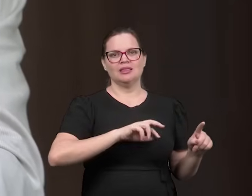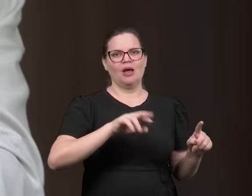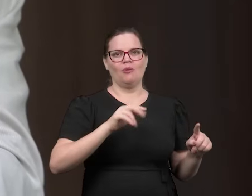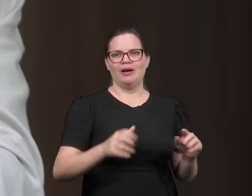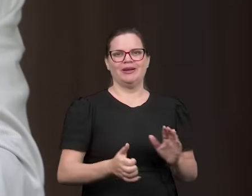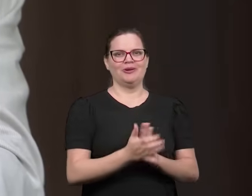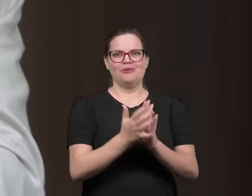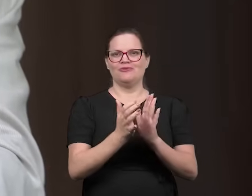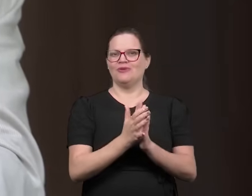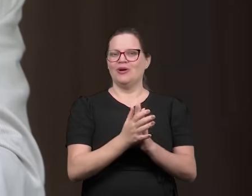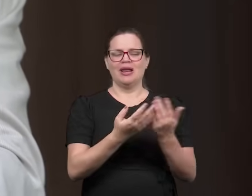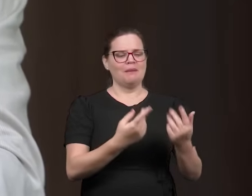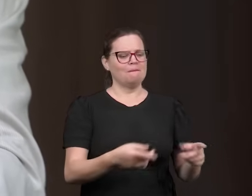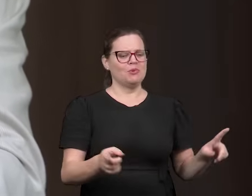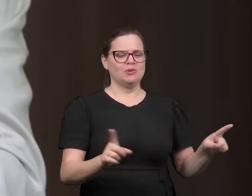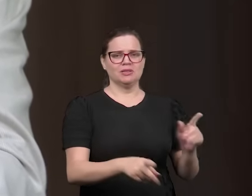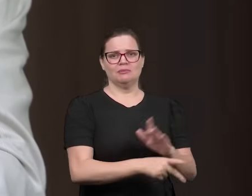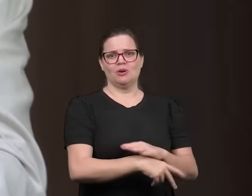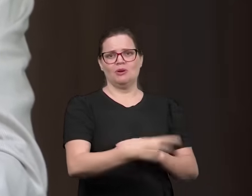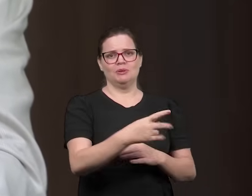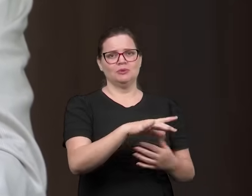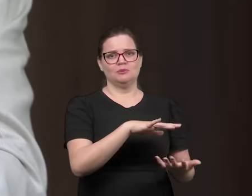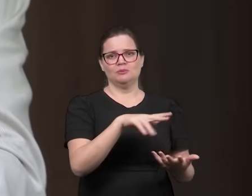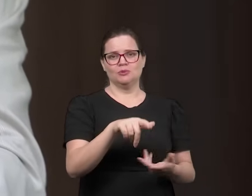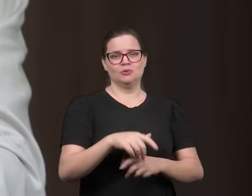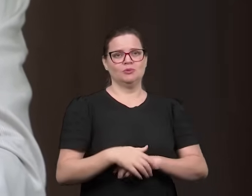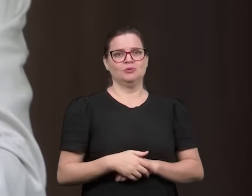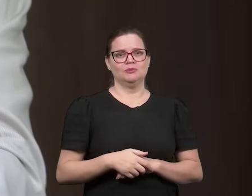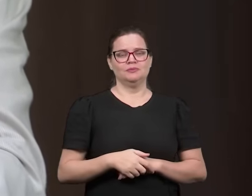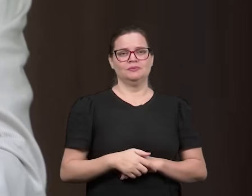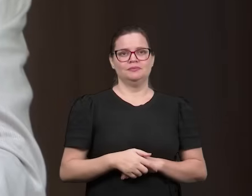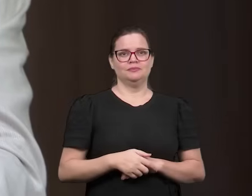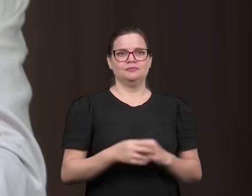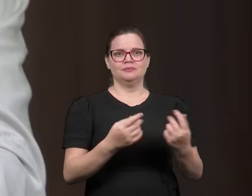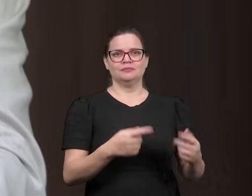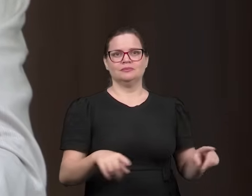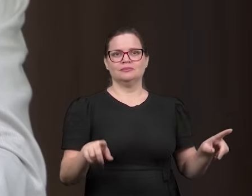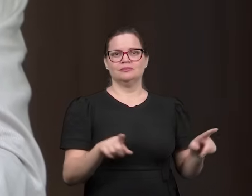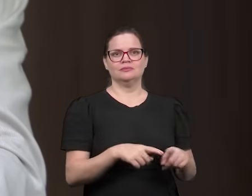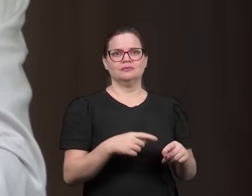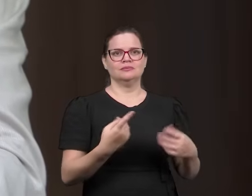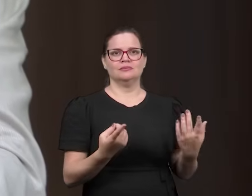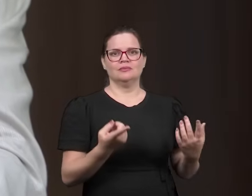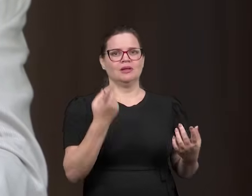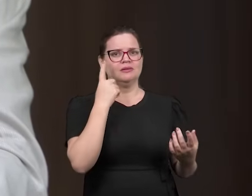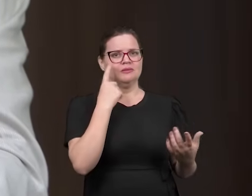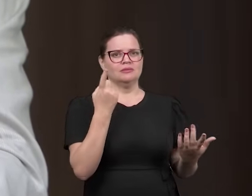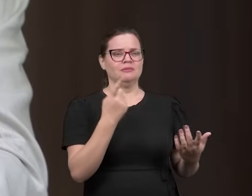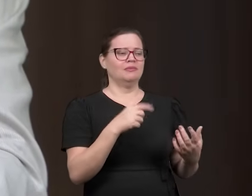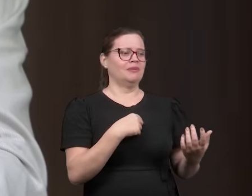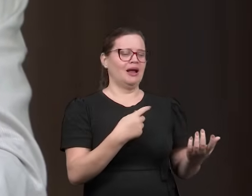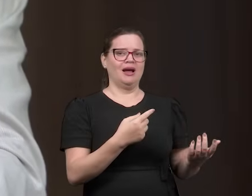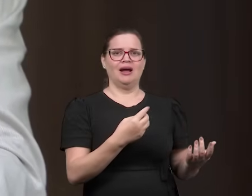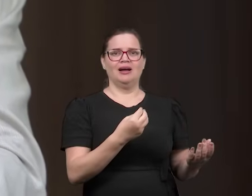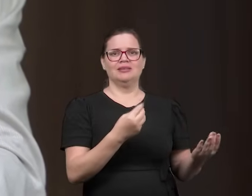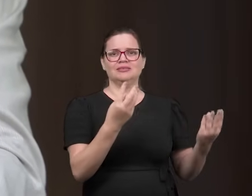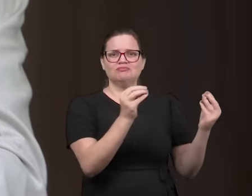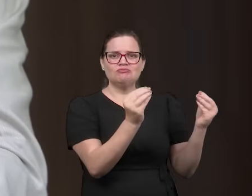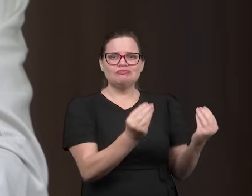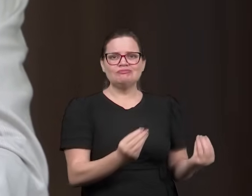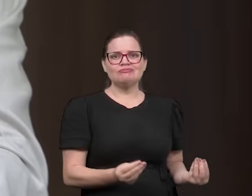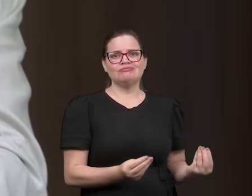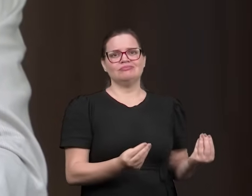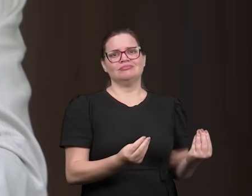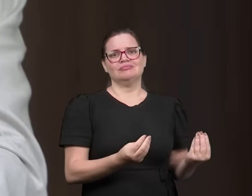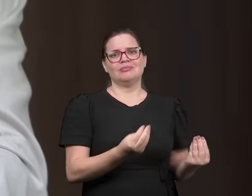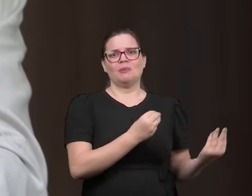louvor. Então a música vai ser usada para as paixões humanas, para a carne, para